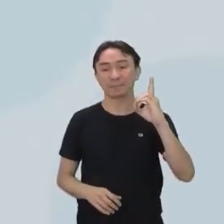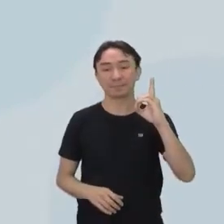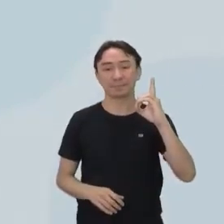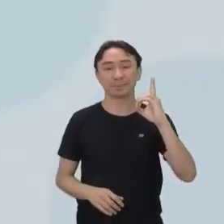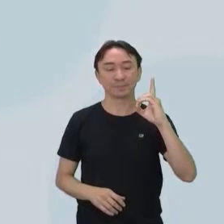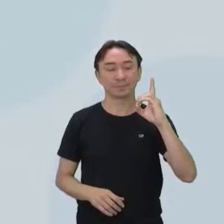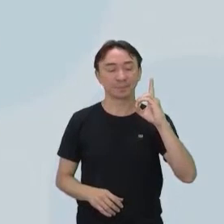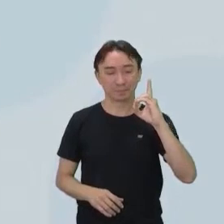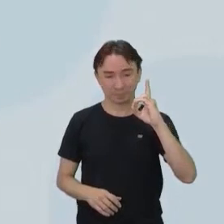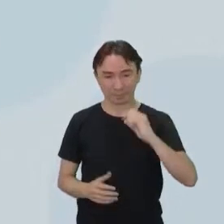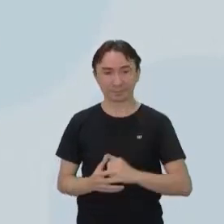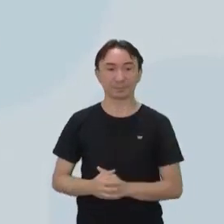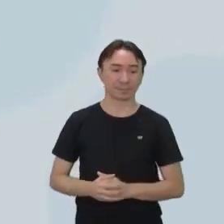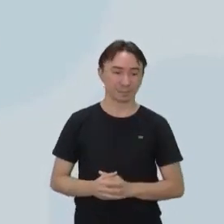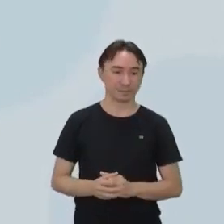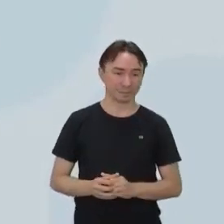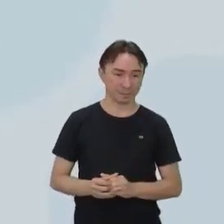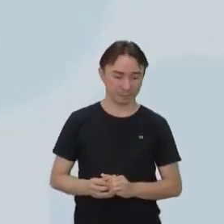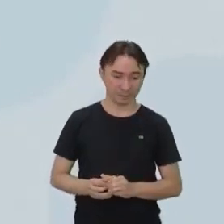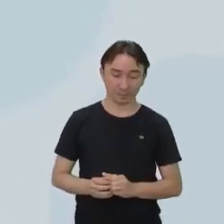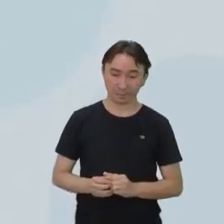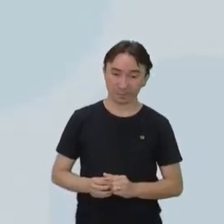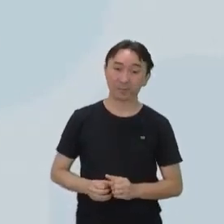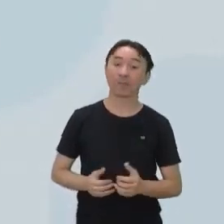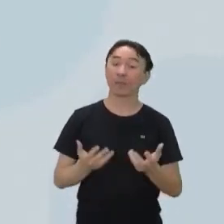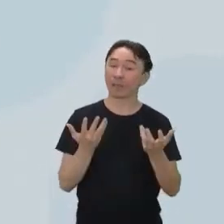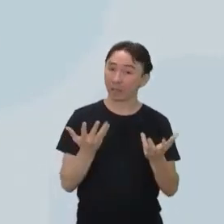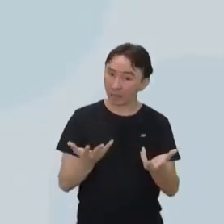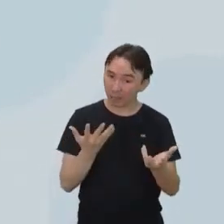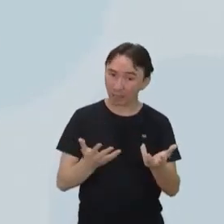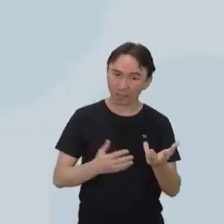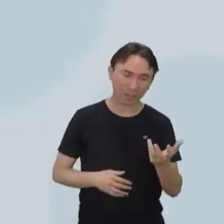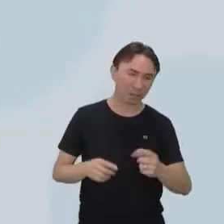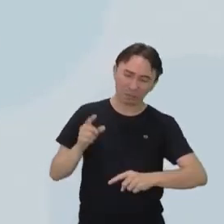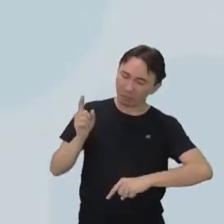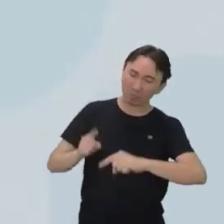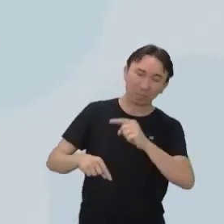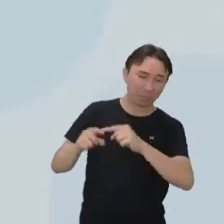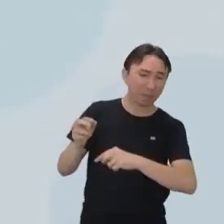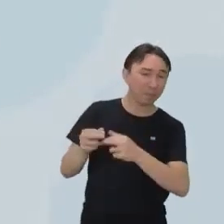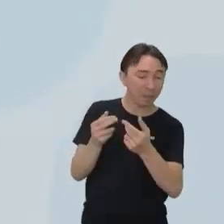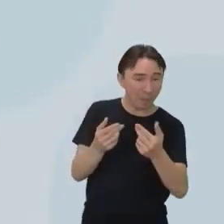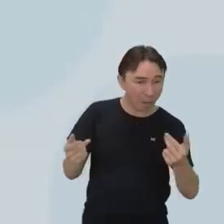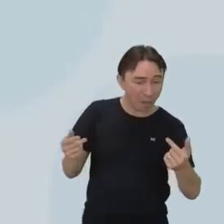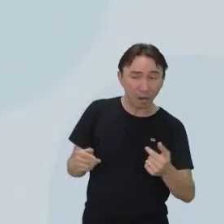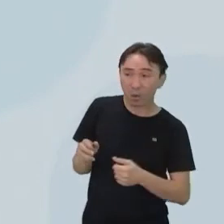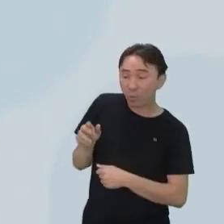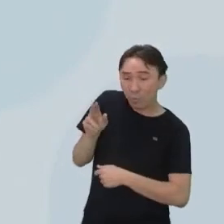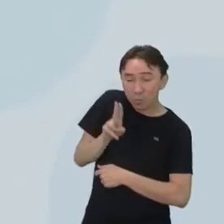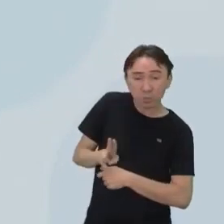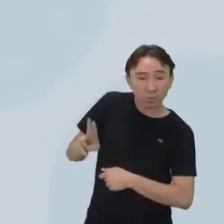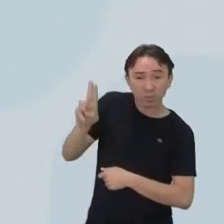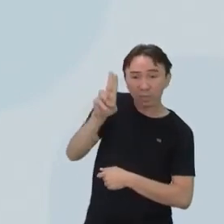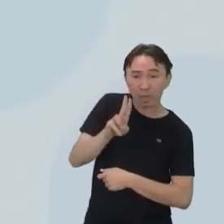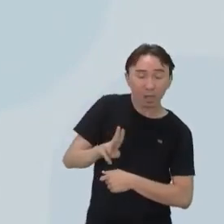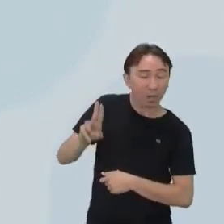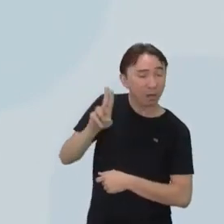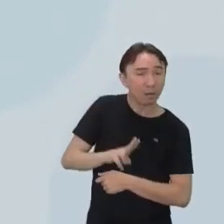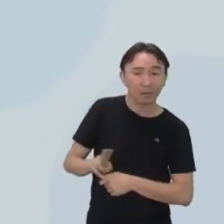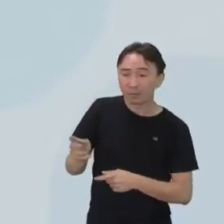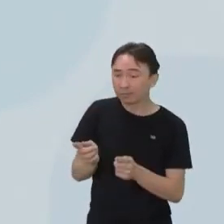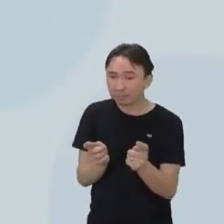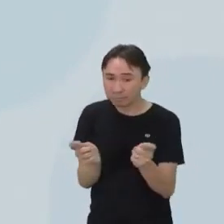que é definir a otimização dos recursos materiais e encontrar formas de gerar e